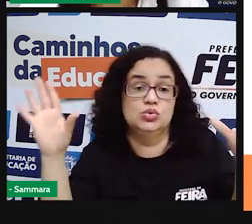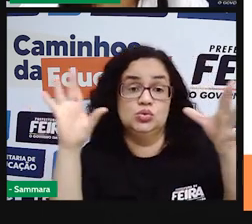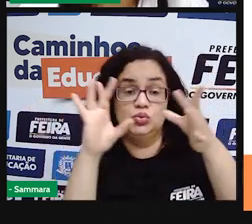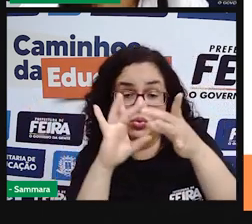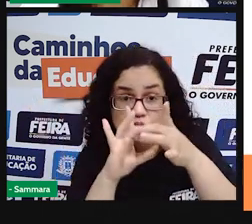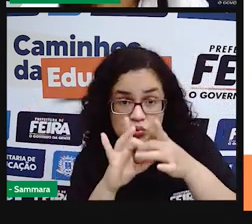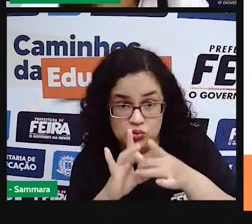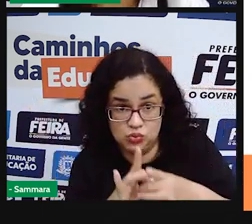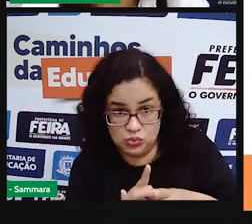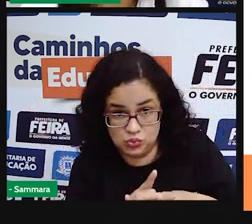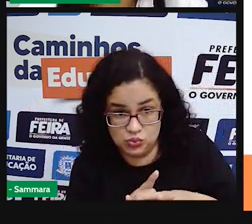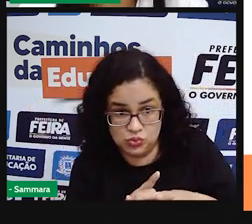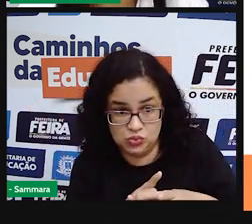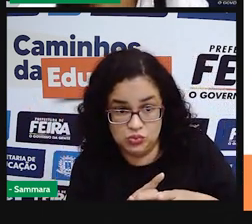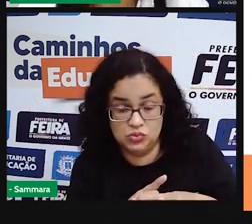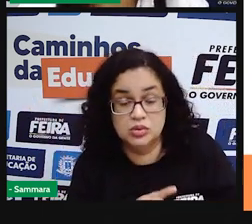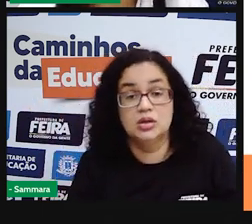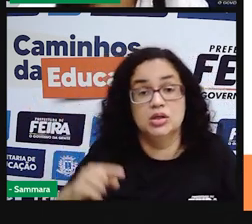a homenagem aos santos,